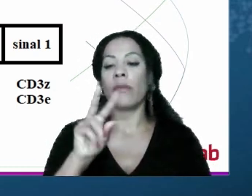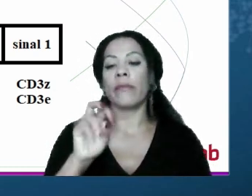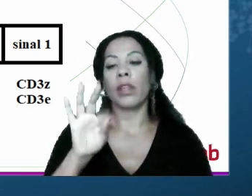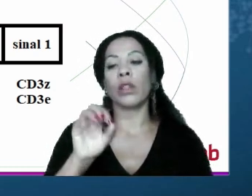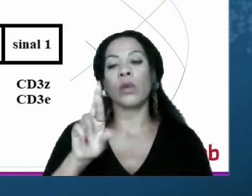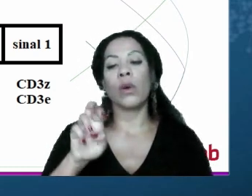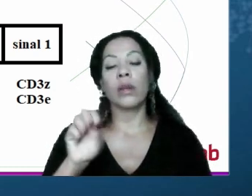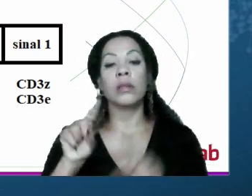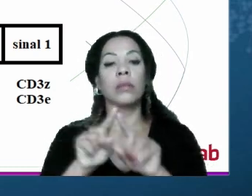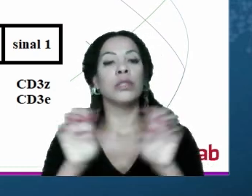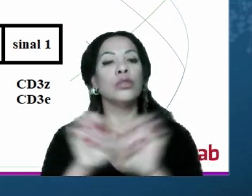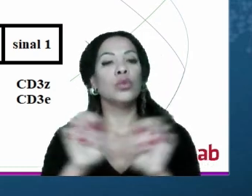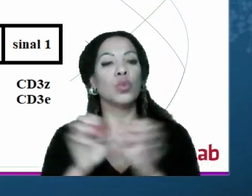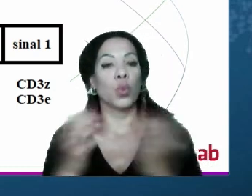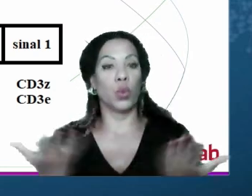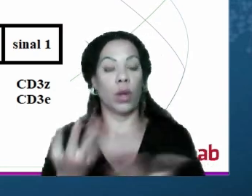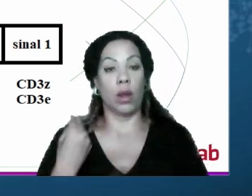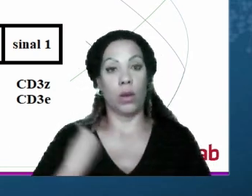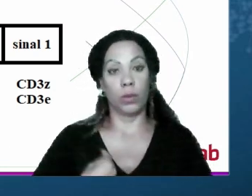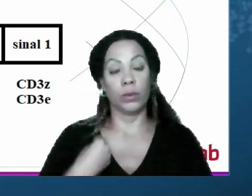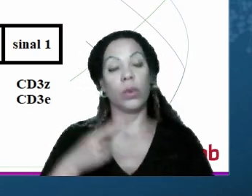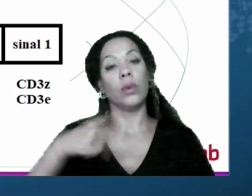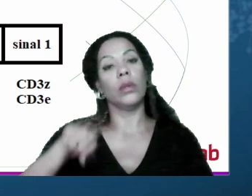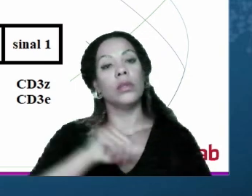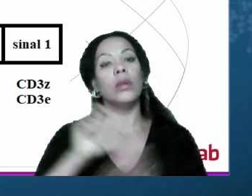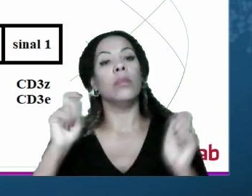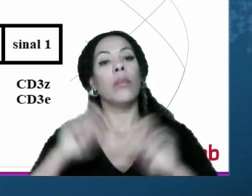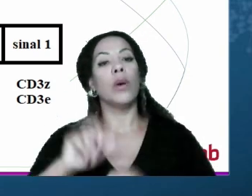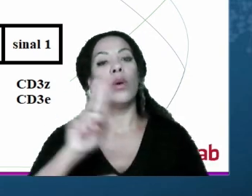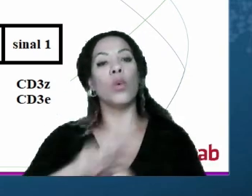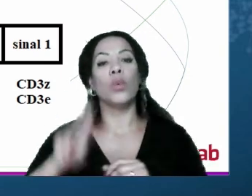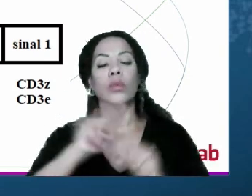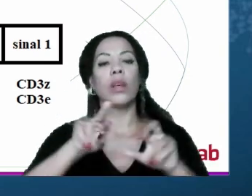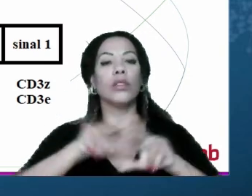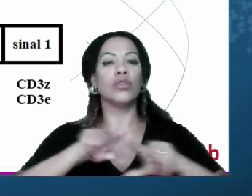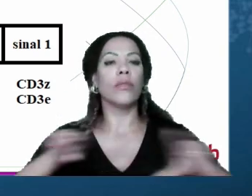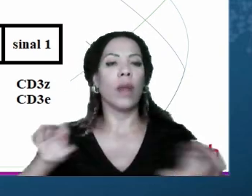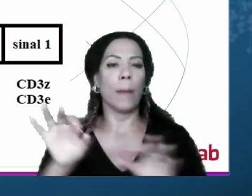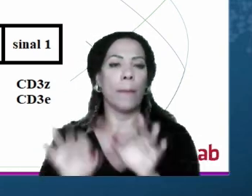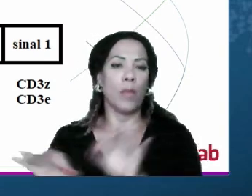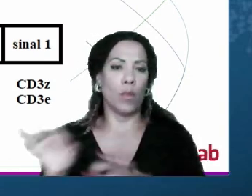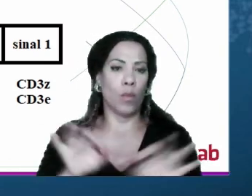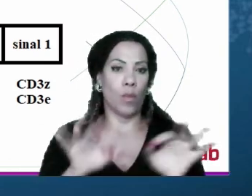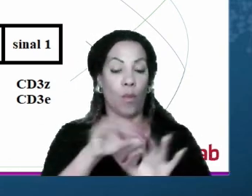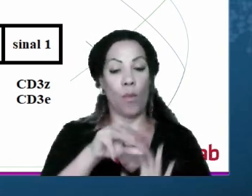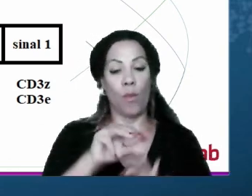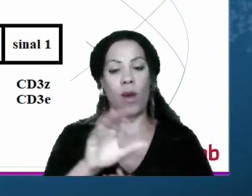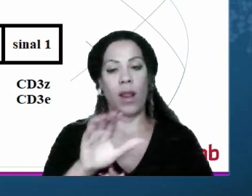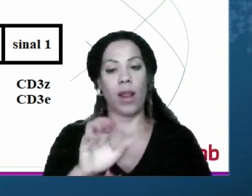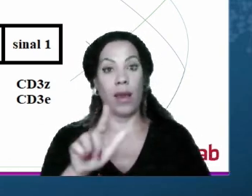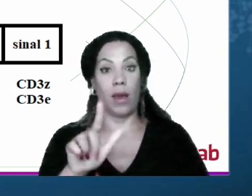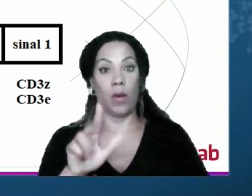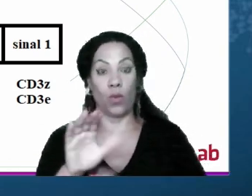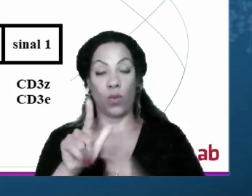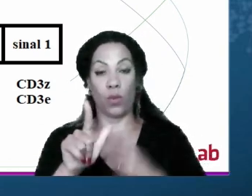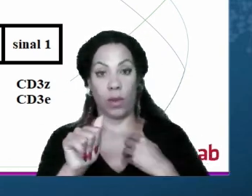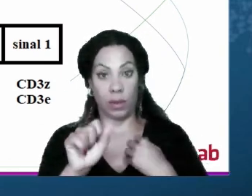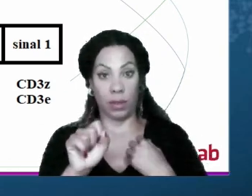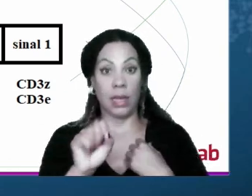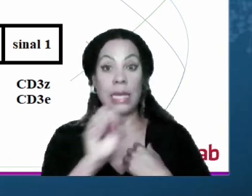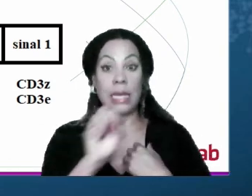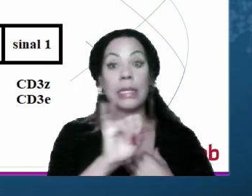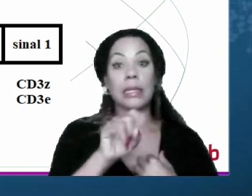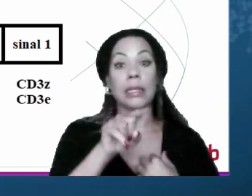estrutura atual, isso quer dizer que a gente pode usar diferentes moléculas. E se você combinar